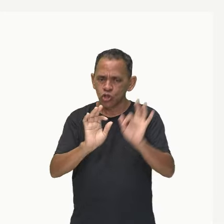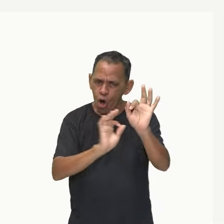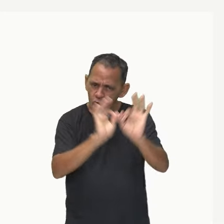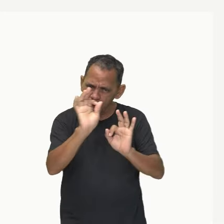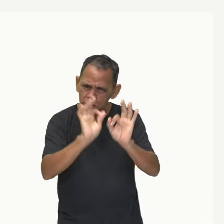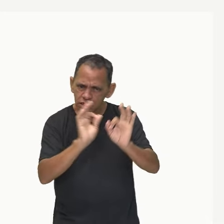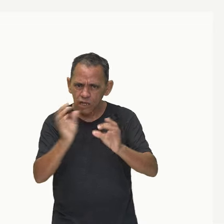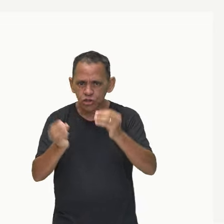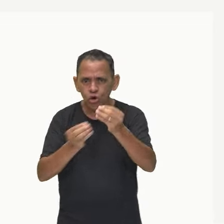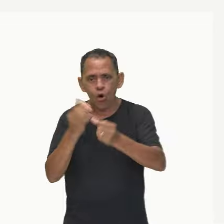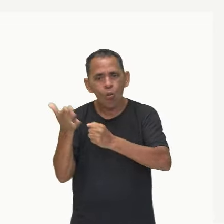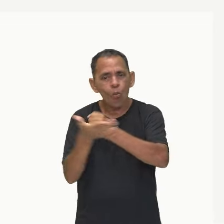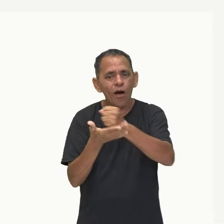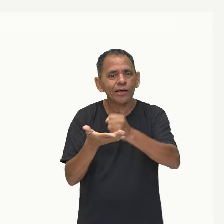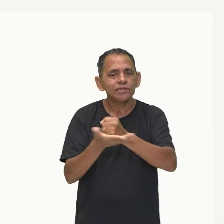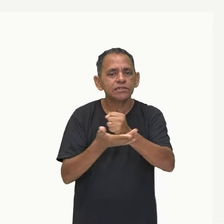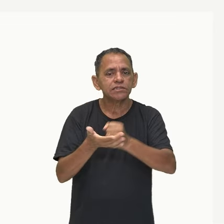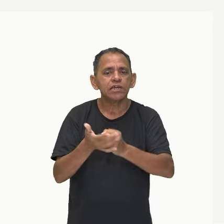em